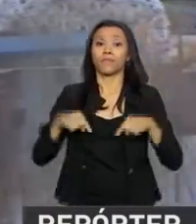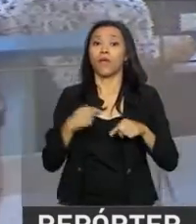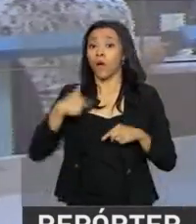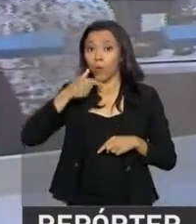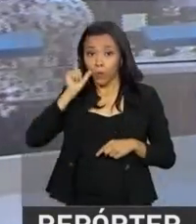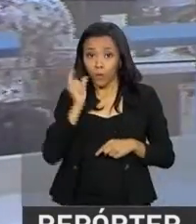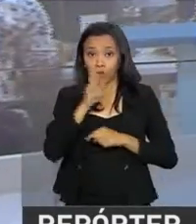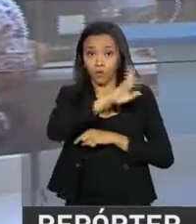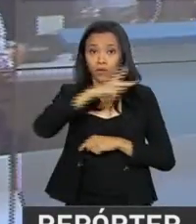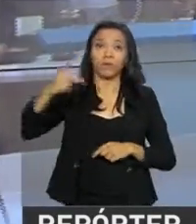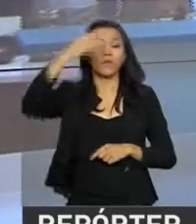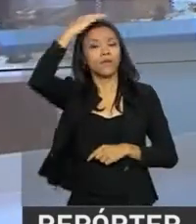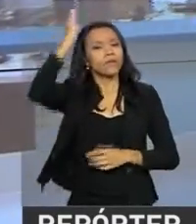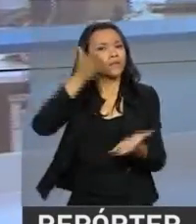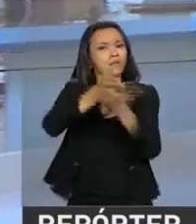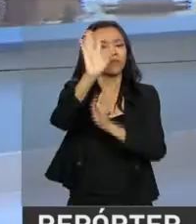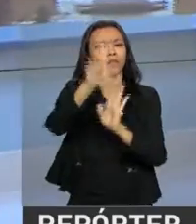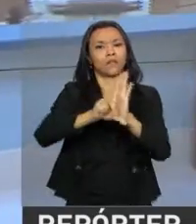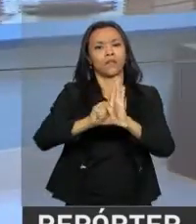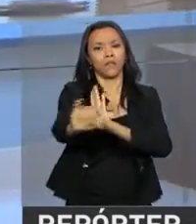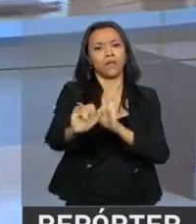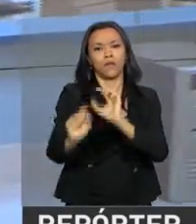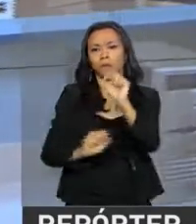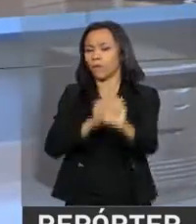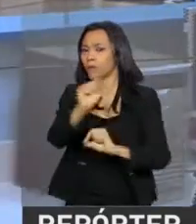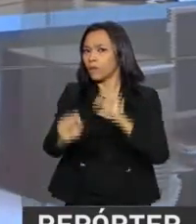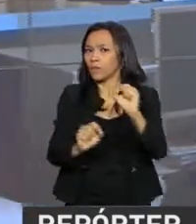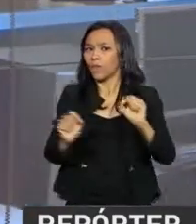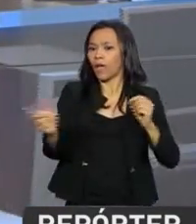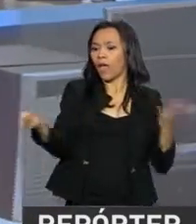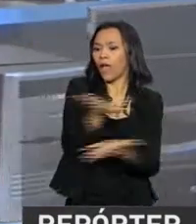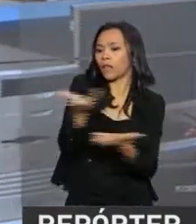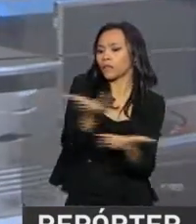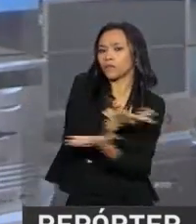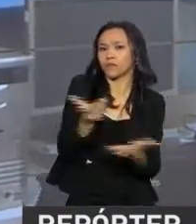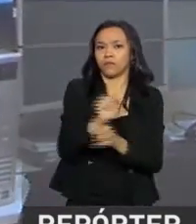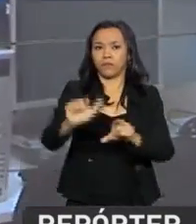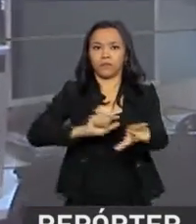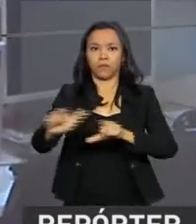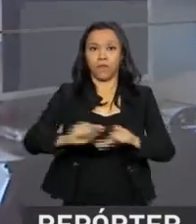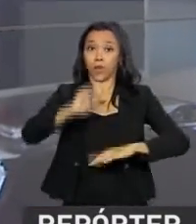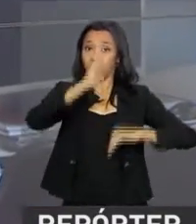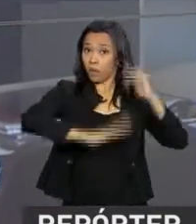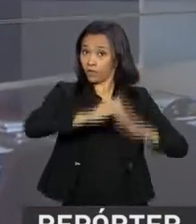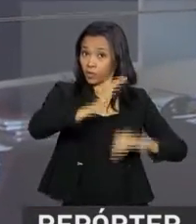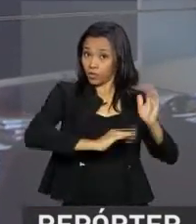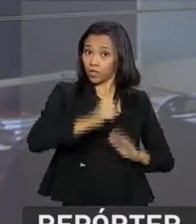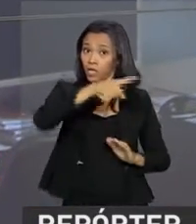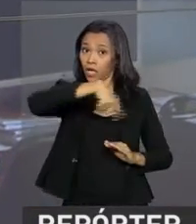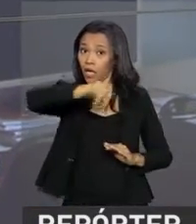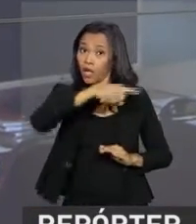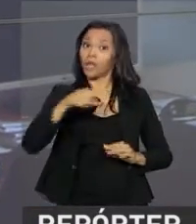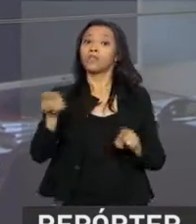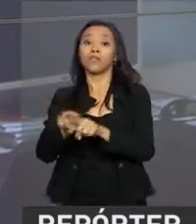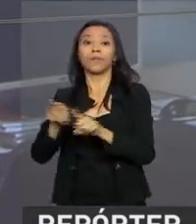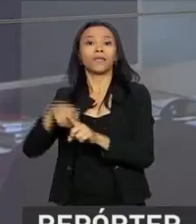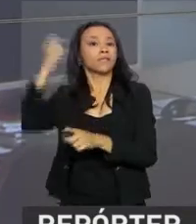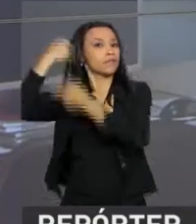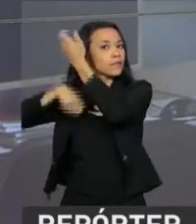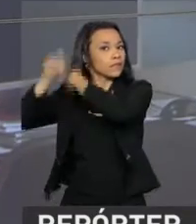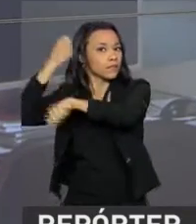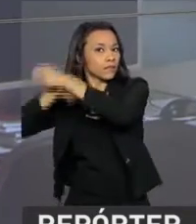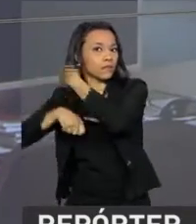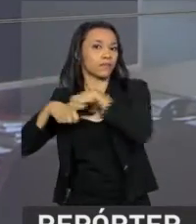presidente Michel Temer sancionou a lei que regulamenta a relação de trabalho entre profissionais e os salões de beleza. Também foram